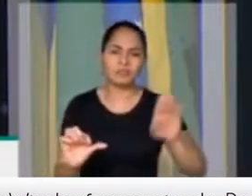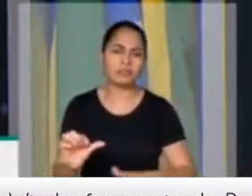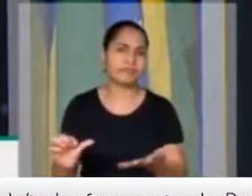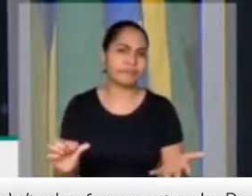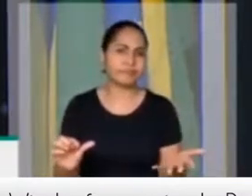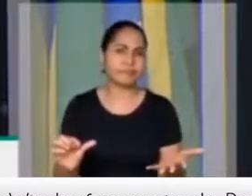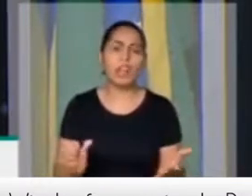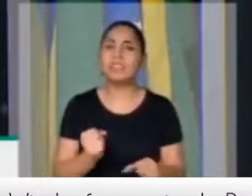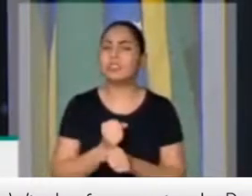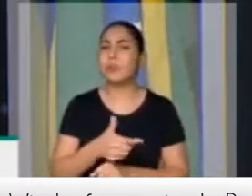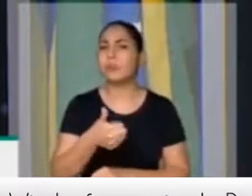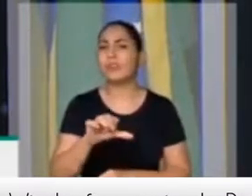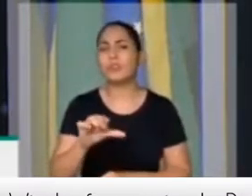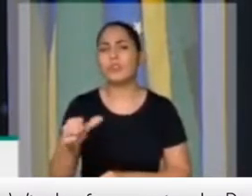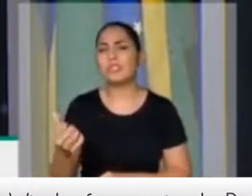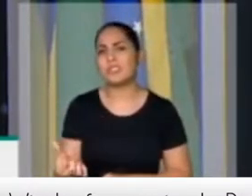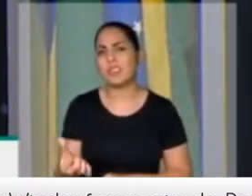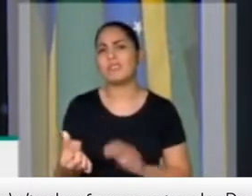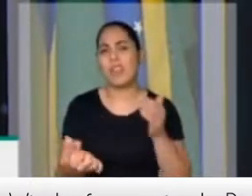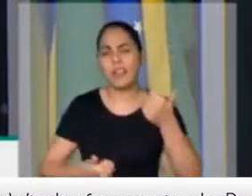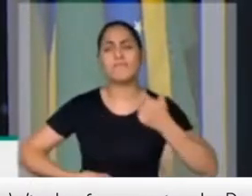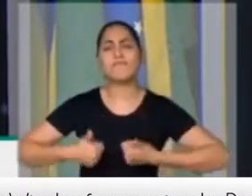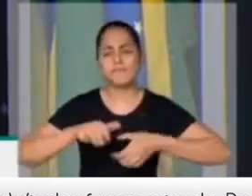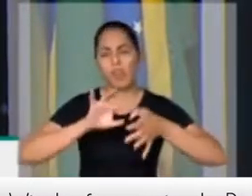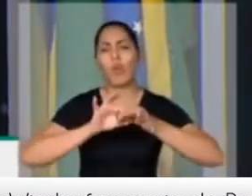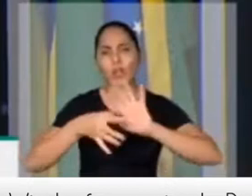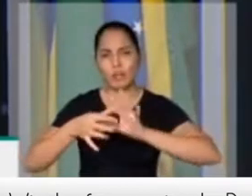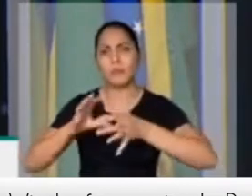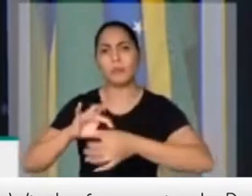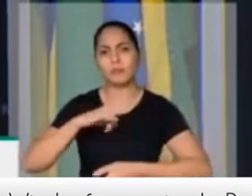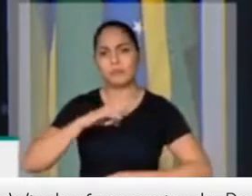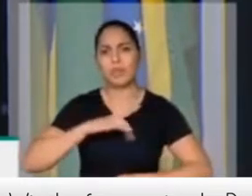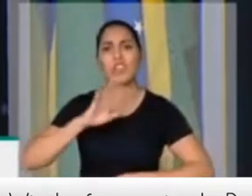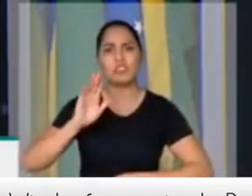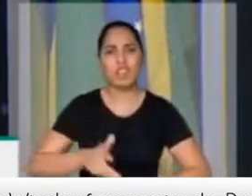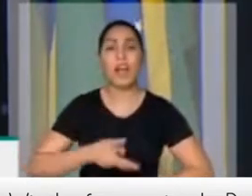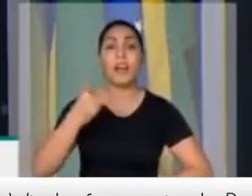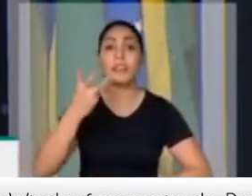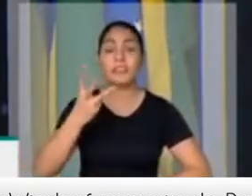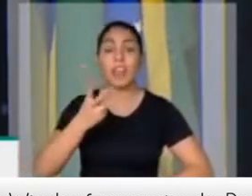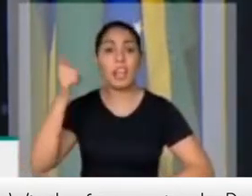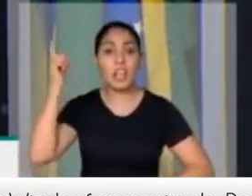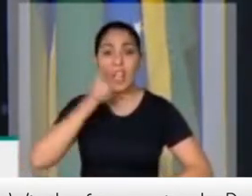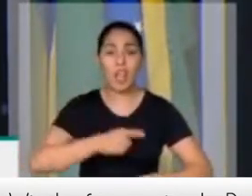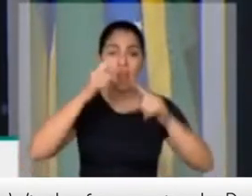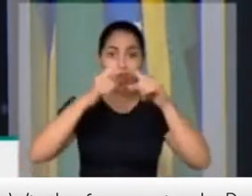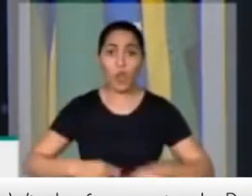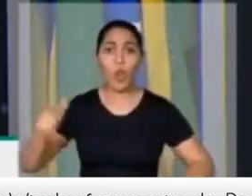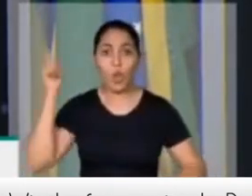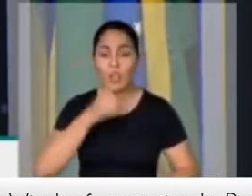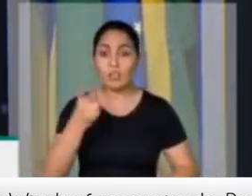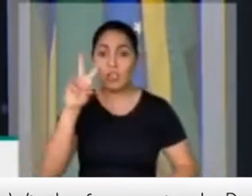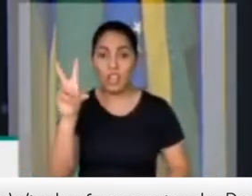1996 é um esporte olímpico é um esporte que a gente tem o tetra campeão panamericano ricardo winicki o bimba